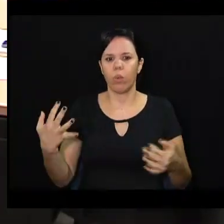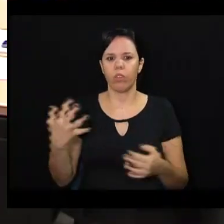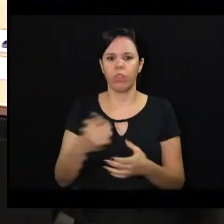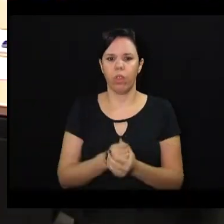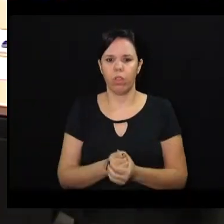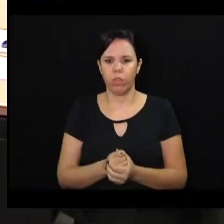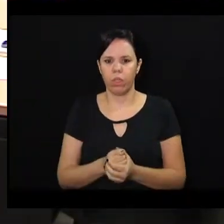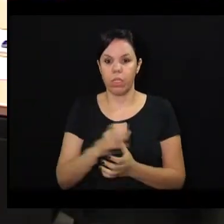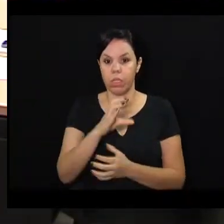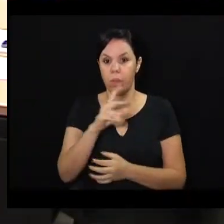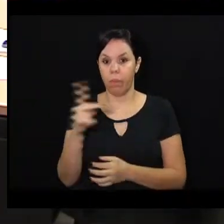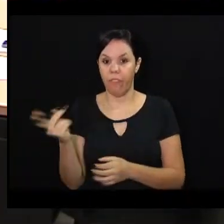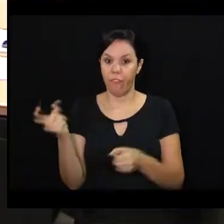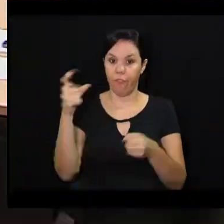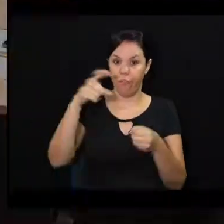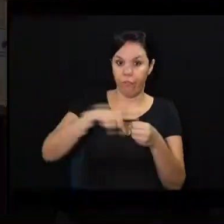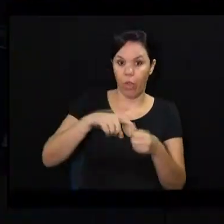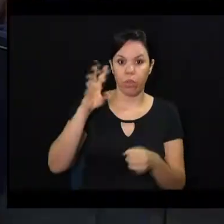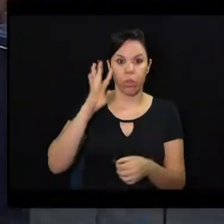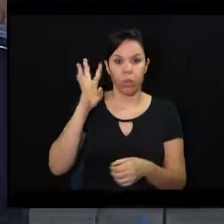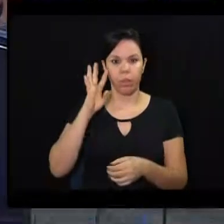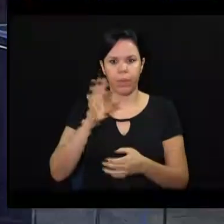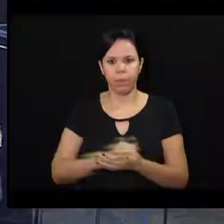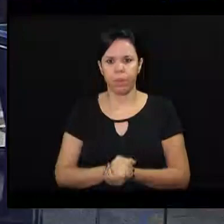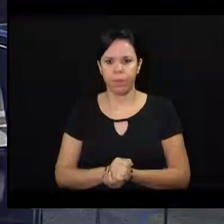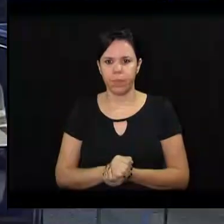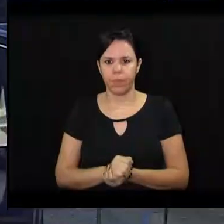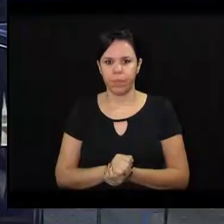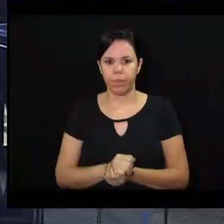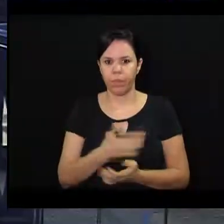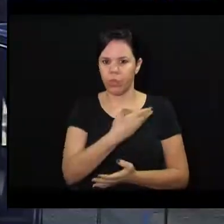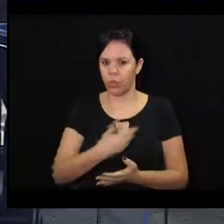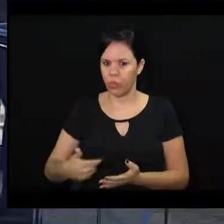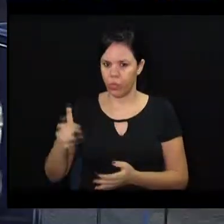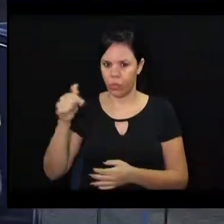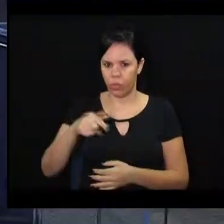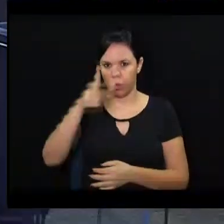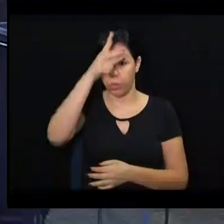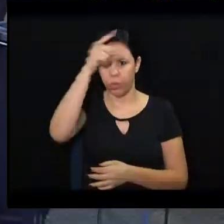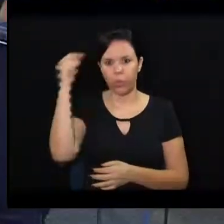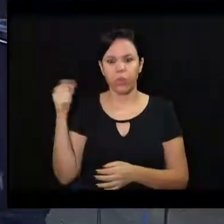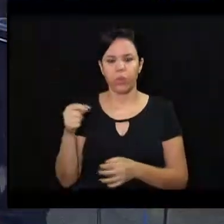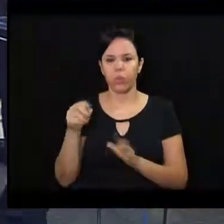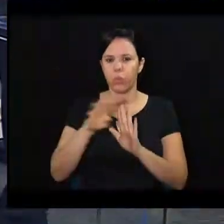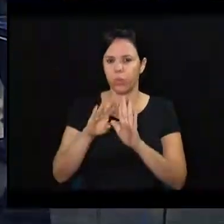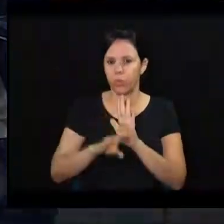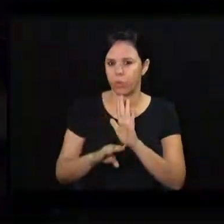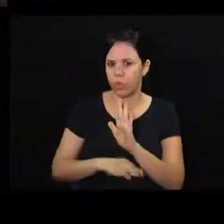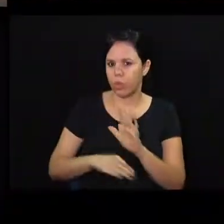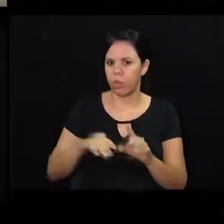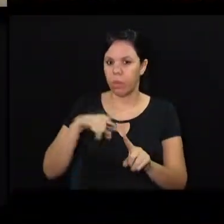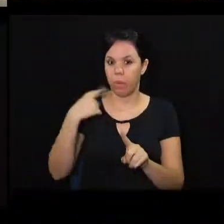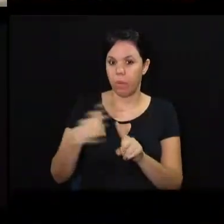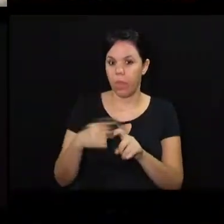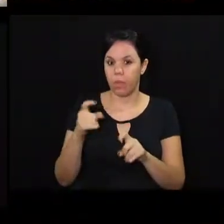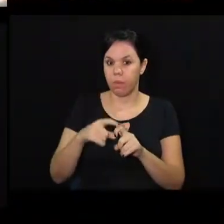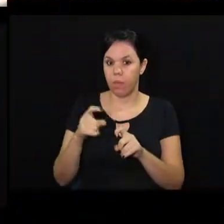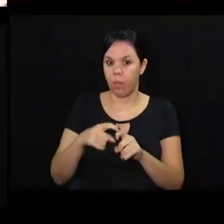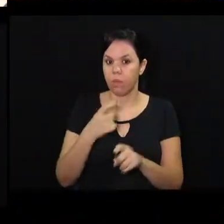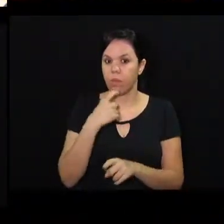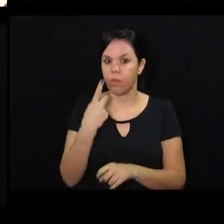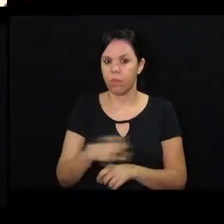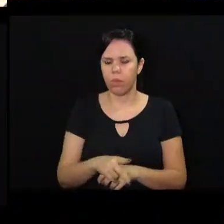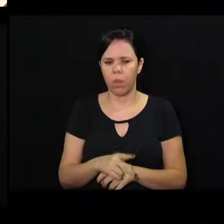volta à pauta na próxima quarta-feira. Executivo sanciona o programa Mais Médicos Campineiro. Primeira parte da